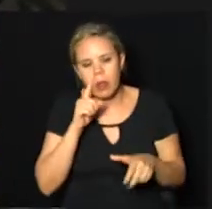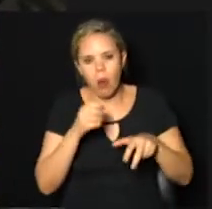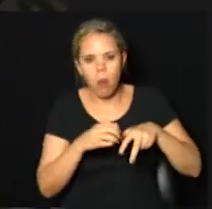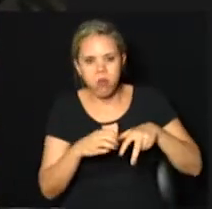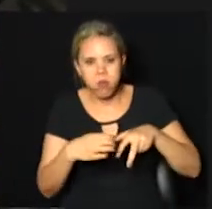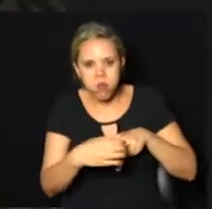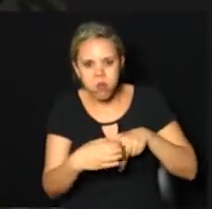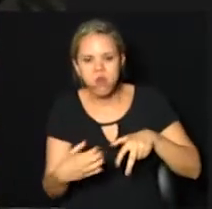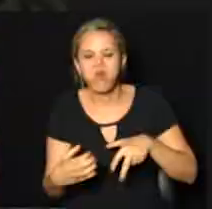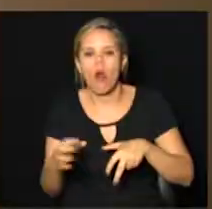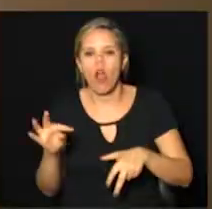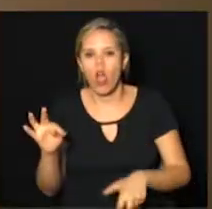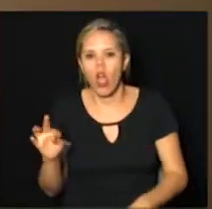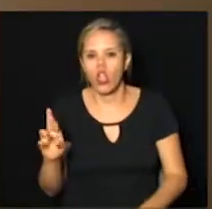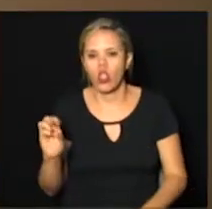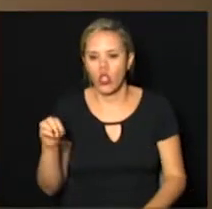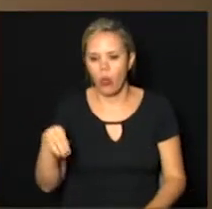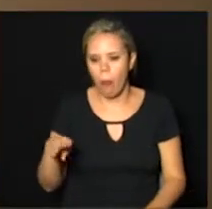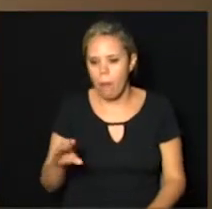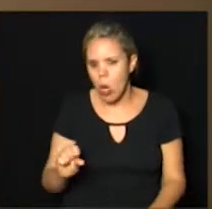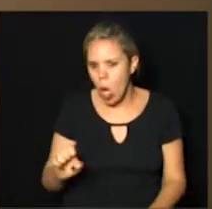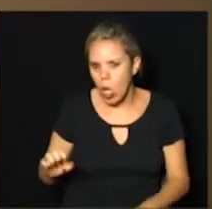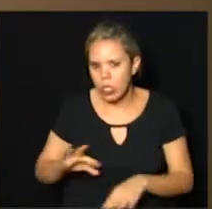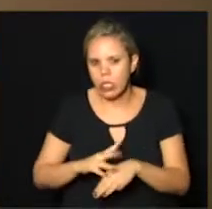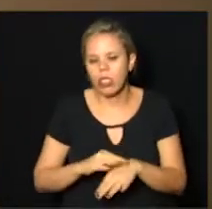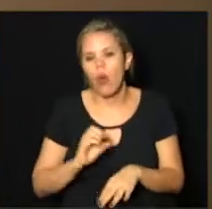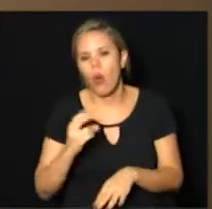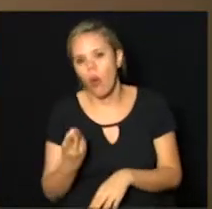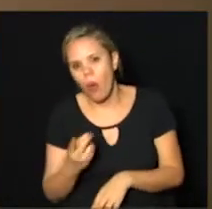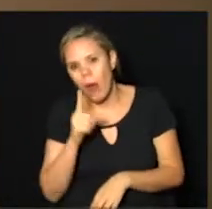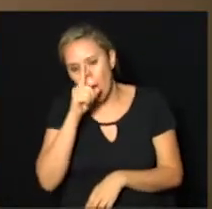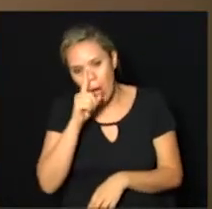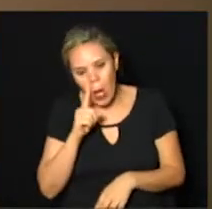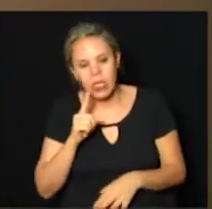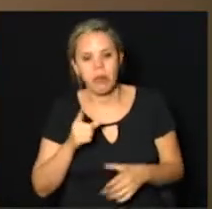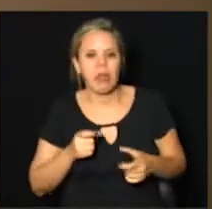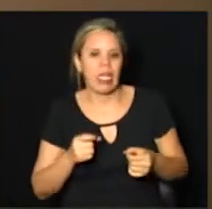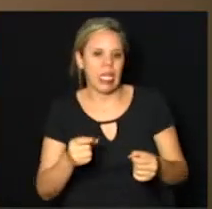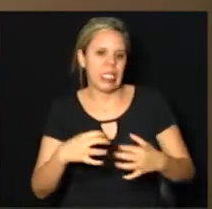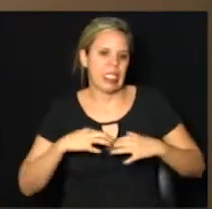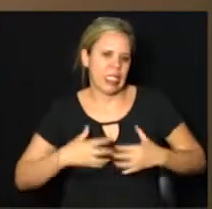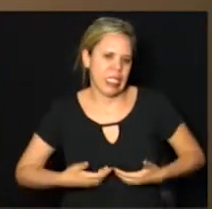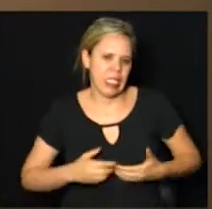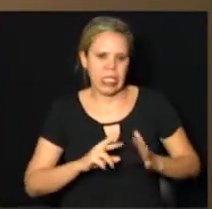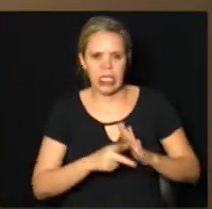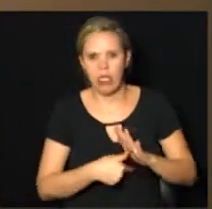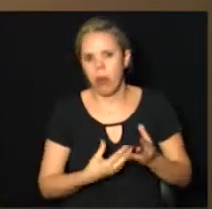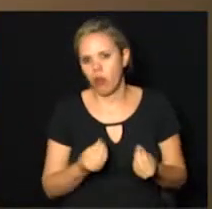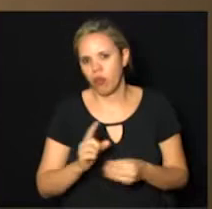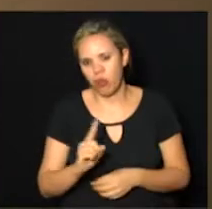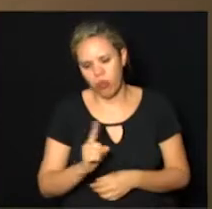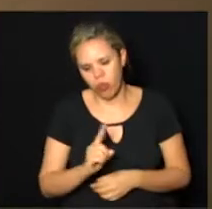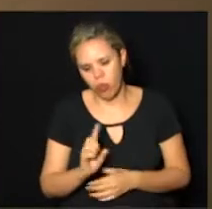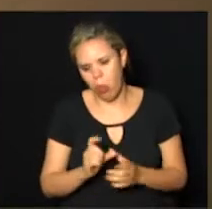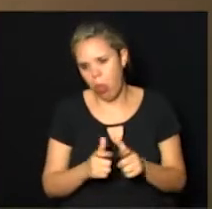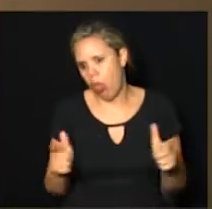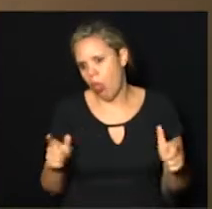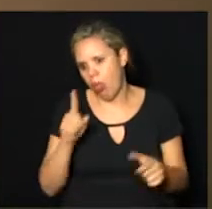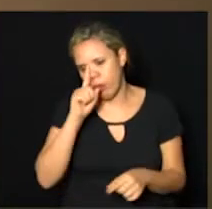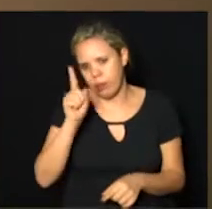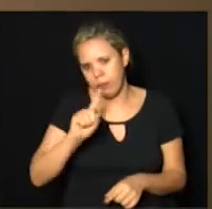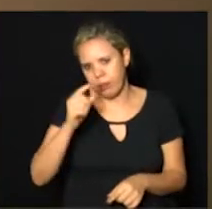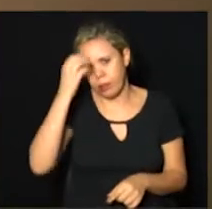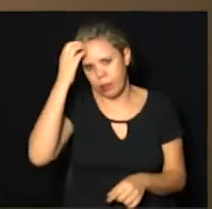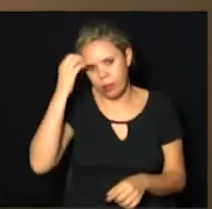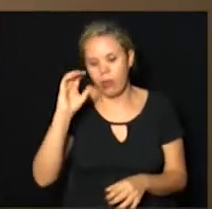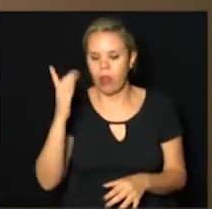trombose, já está associado com o aumento do risco de câncer de mama. Então, é muito? Não. Não é muito que ele aumenta o risco.